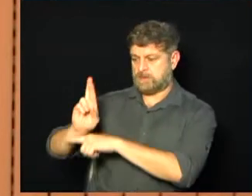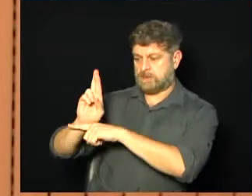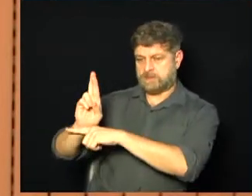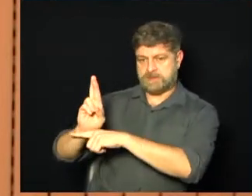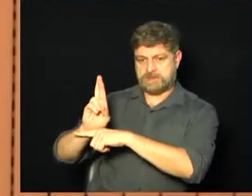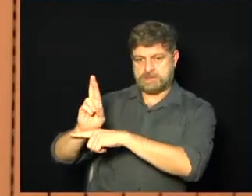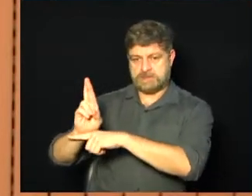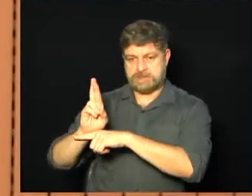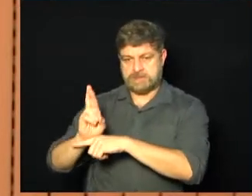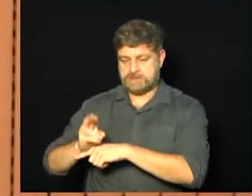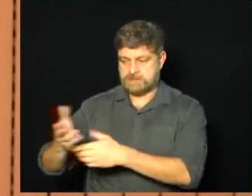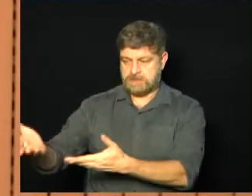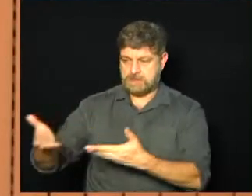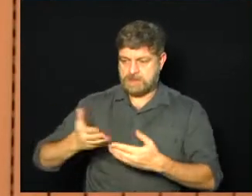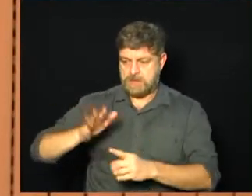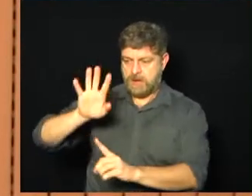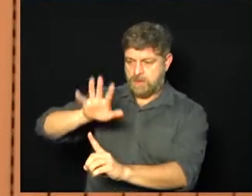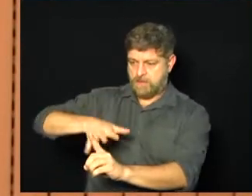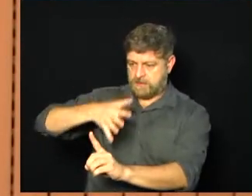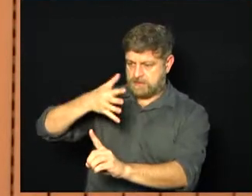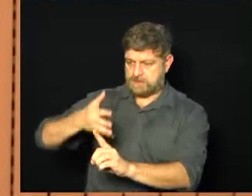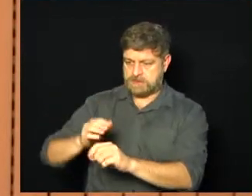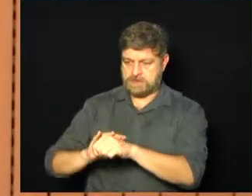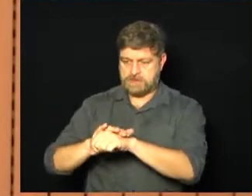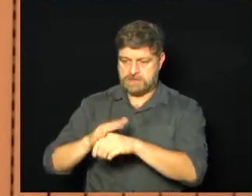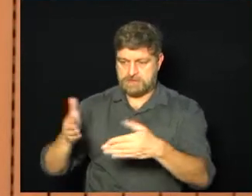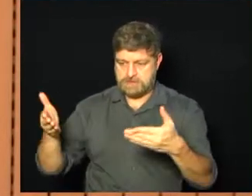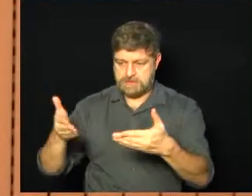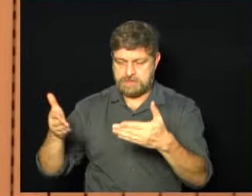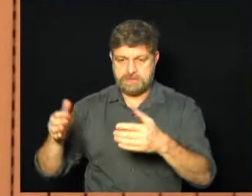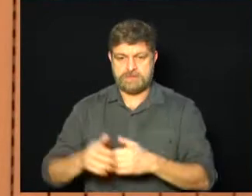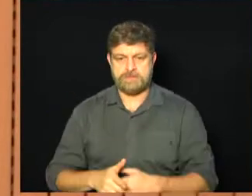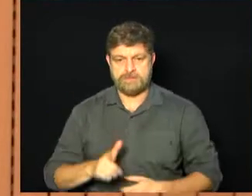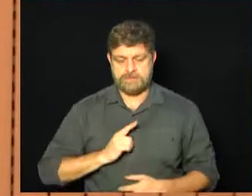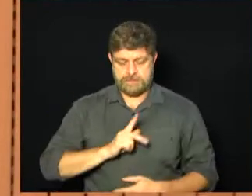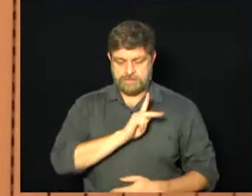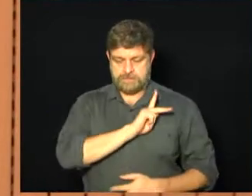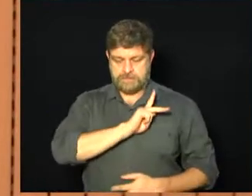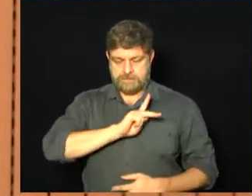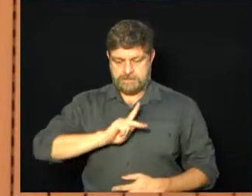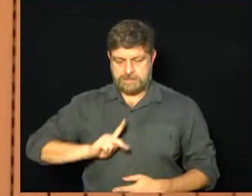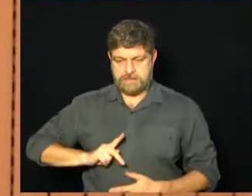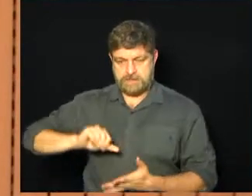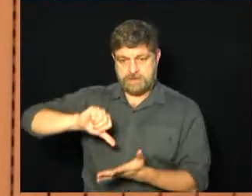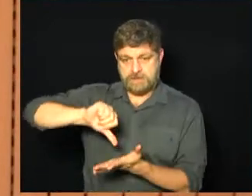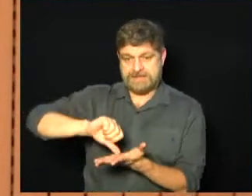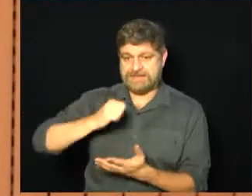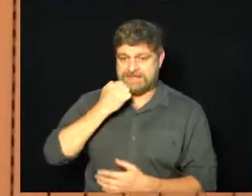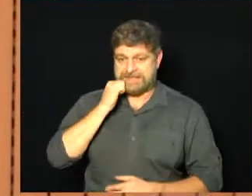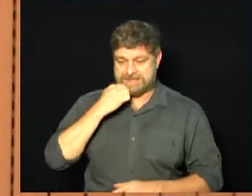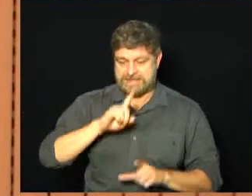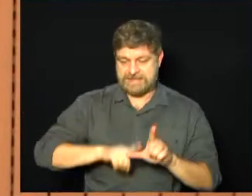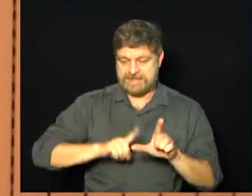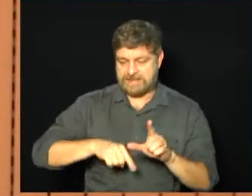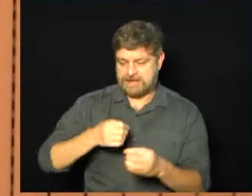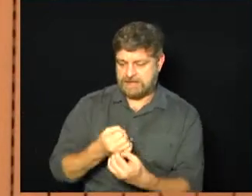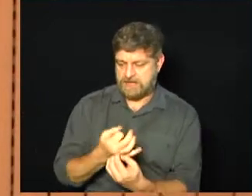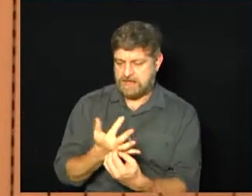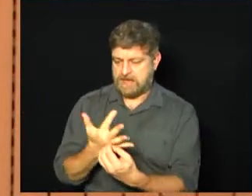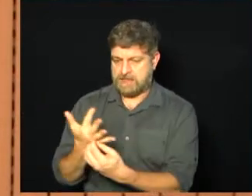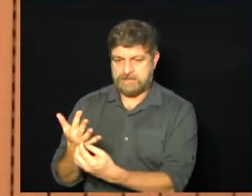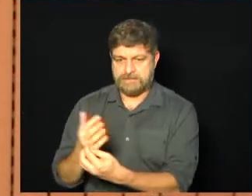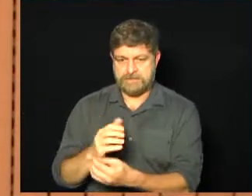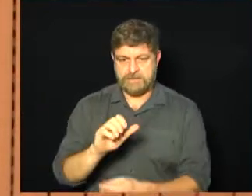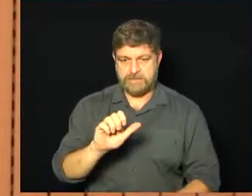entidade homenageada desta noite. Por favor, recebam o presidente do Centro de Ciências, Letras e Artes, senhor